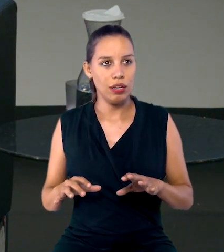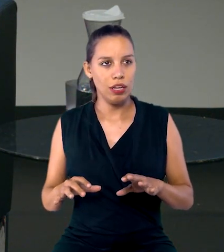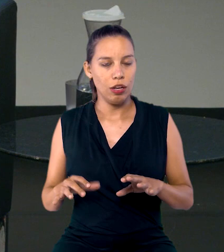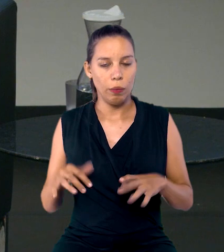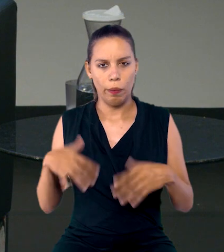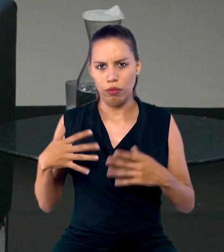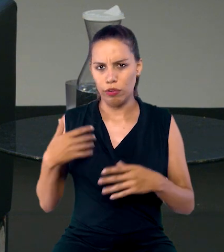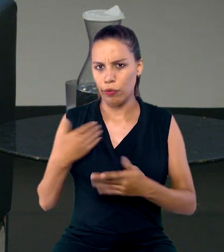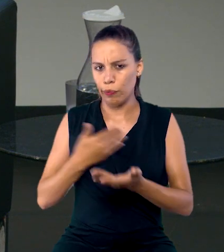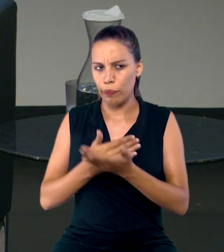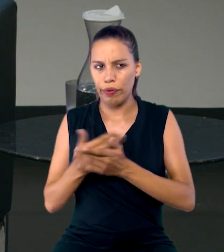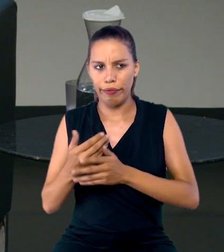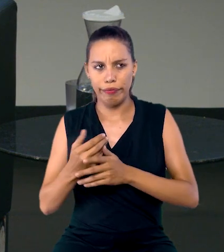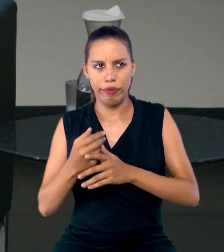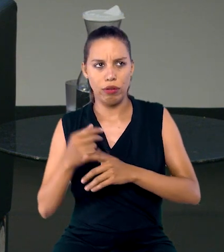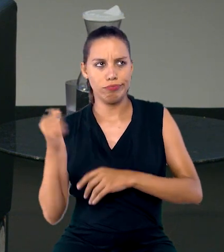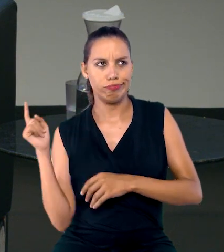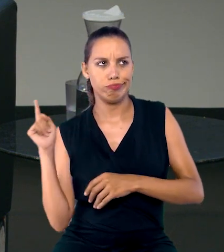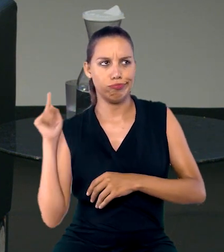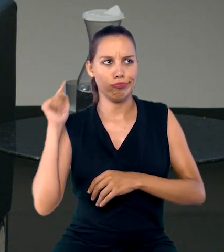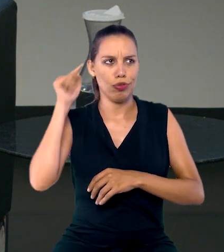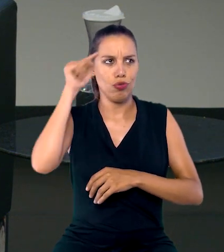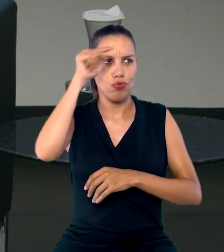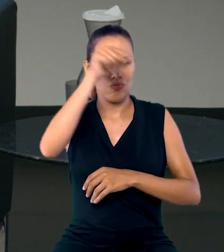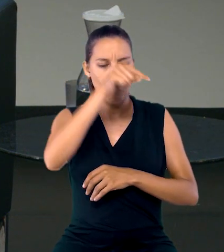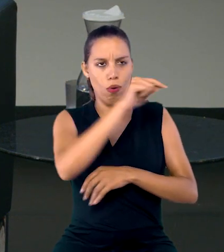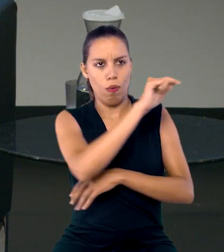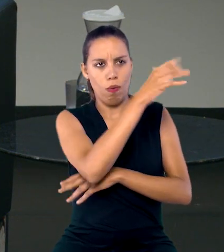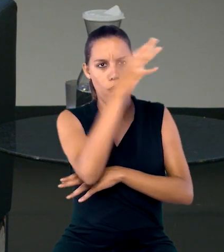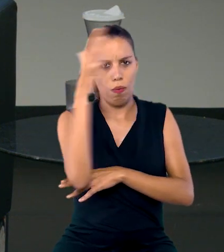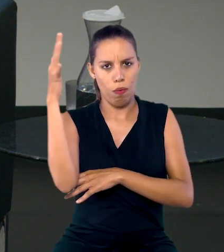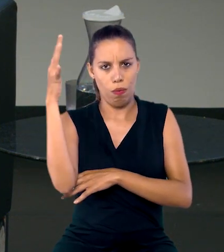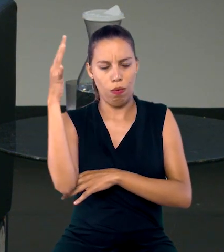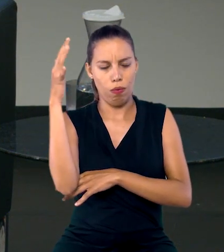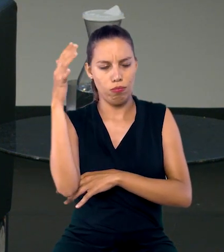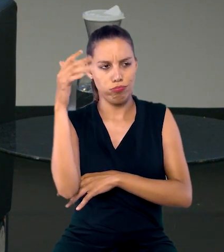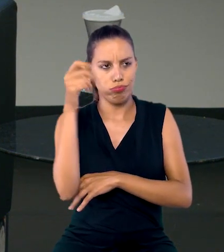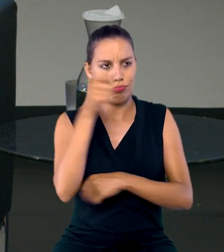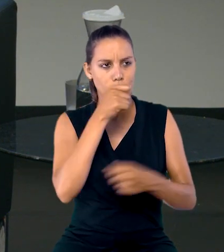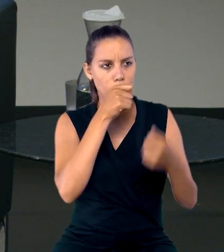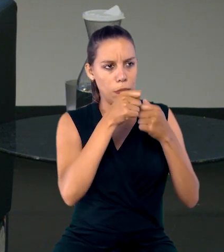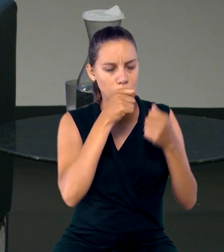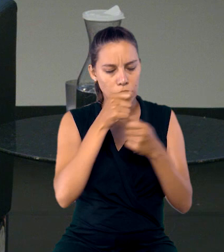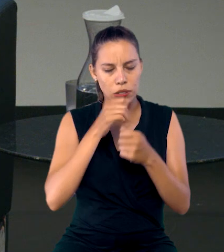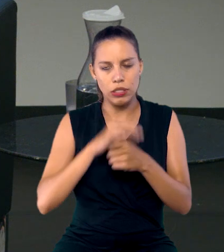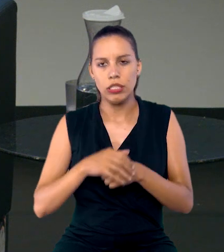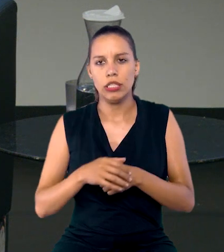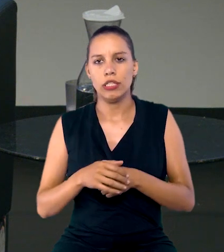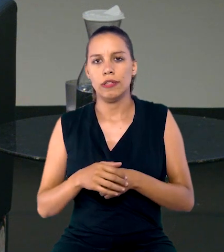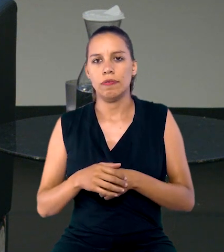começo a cobrir a Amazônia, eu começo a cobrir a Amazônia lá, quando eu morava ainda no Rio Grande do Sul.